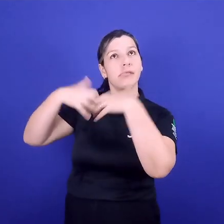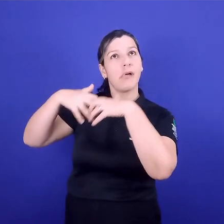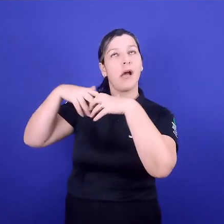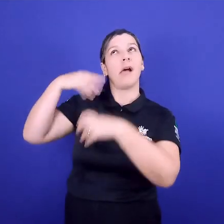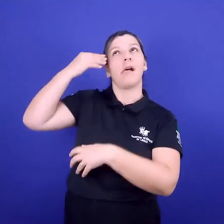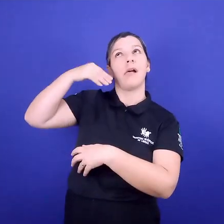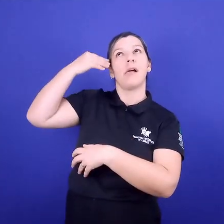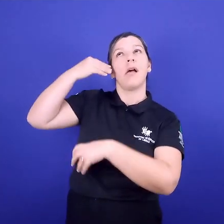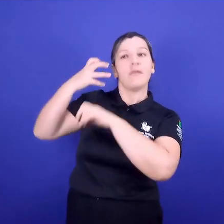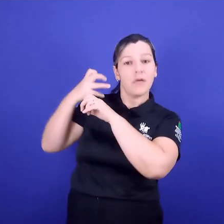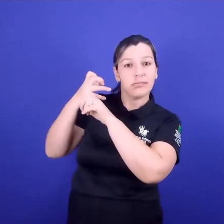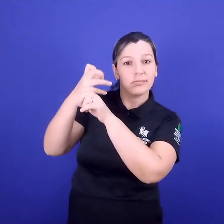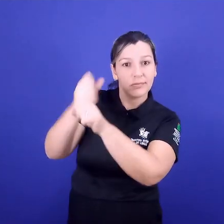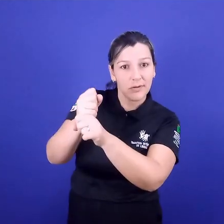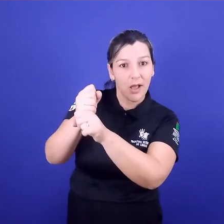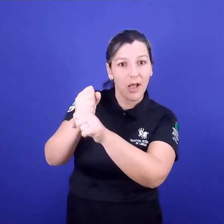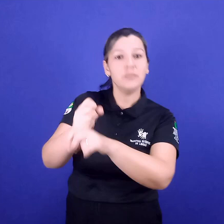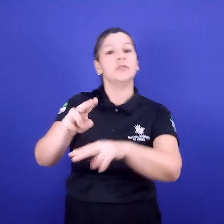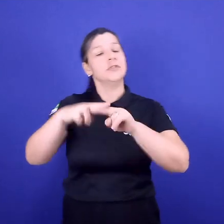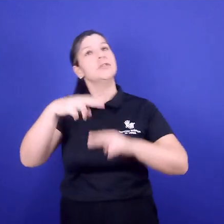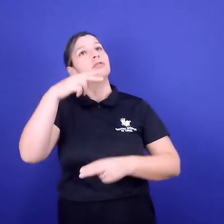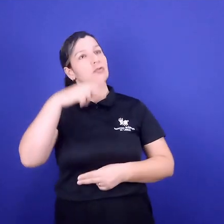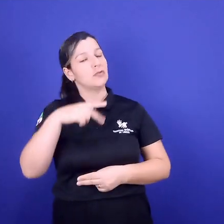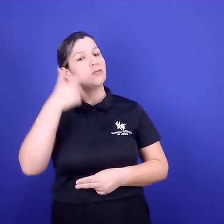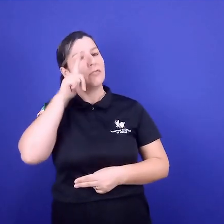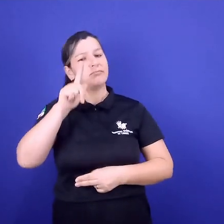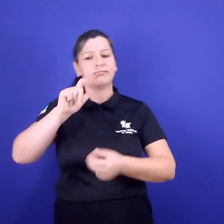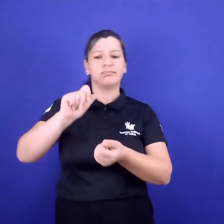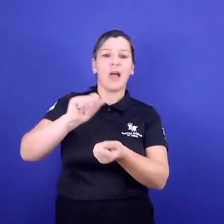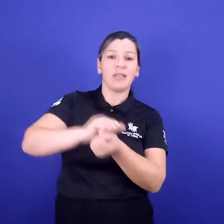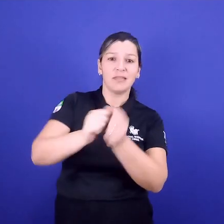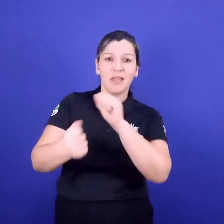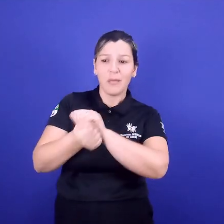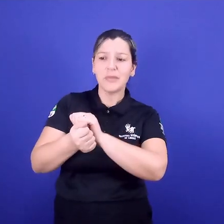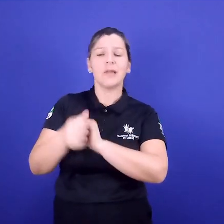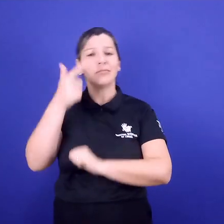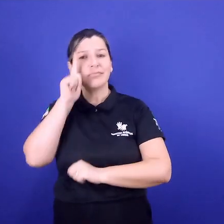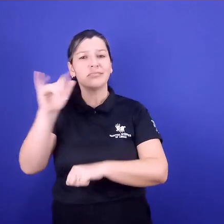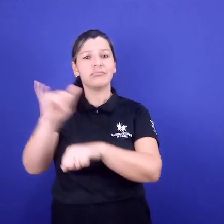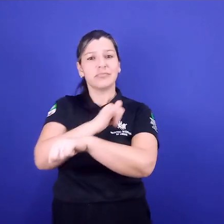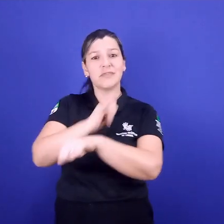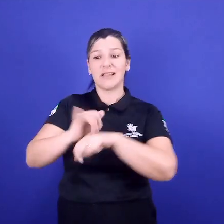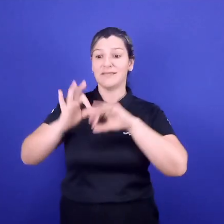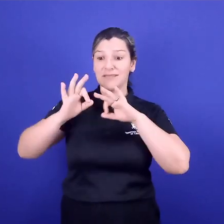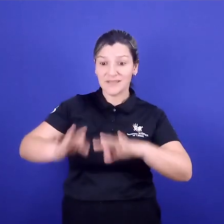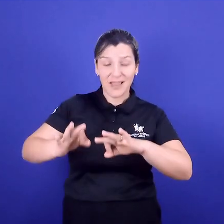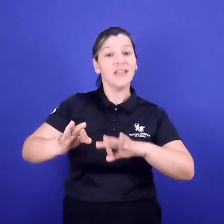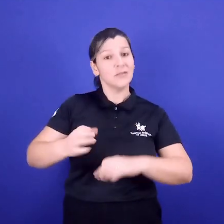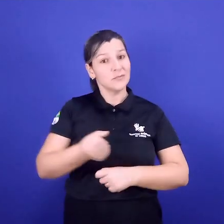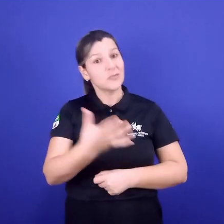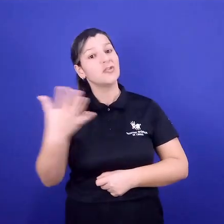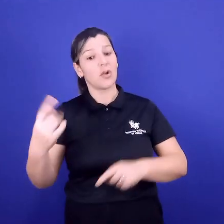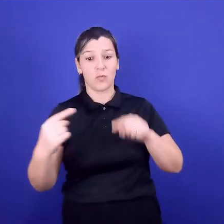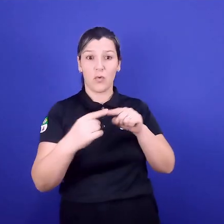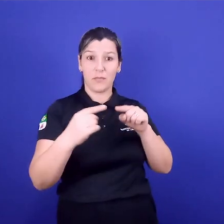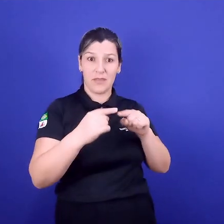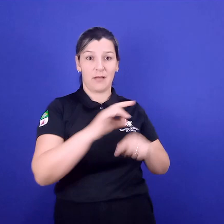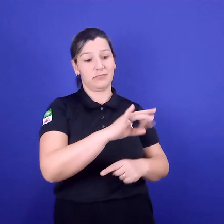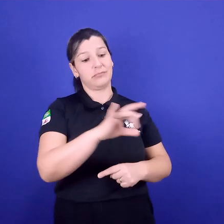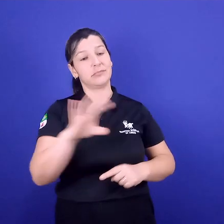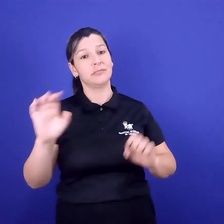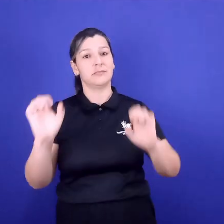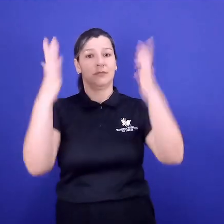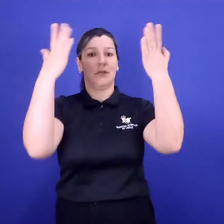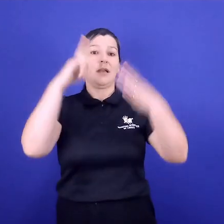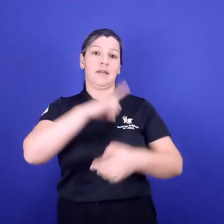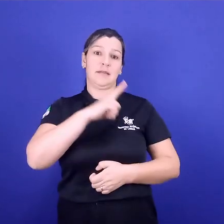os buffets foram se ajustando e foram compreendendo e chegando a esses números, que hoje são números utilizados de uma maneira geral